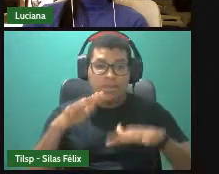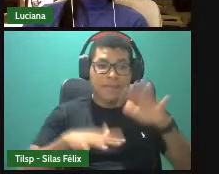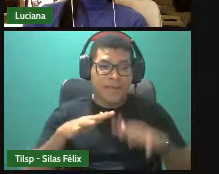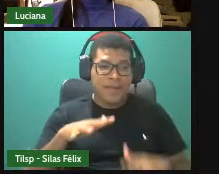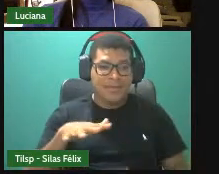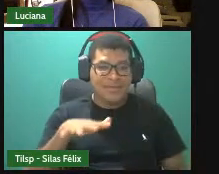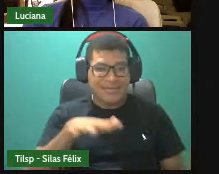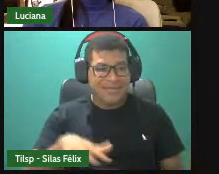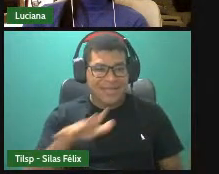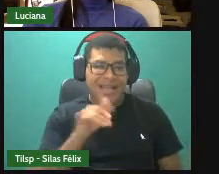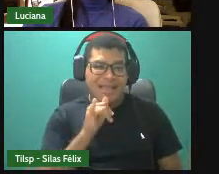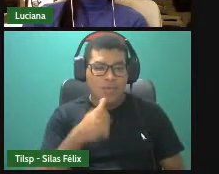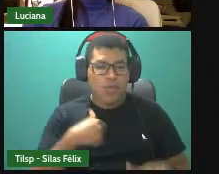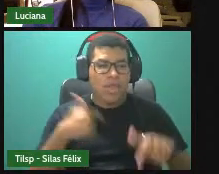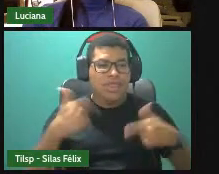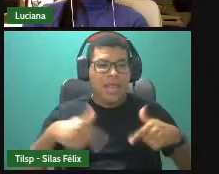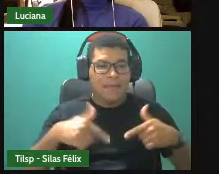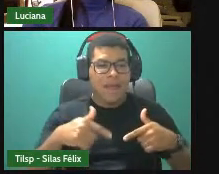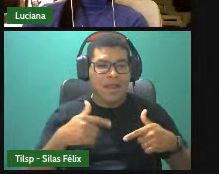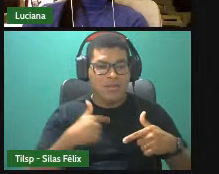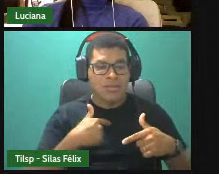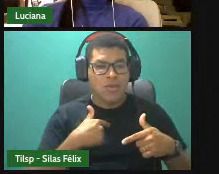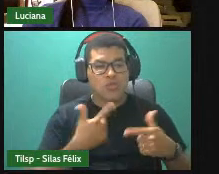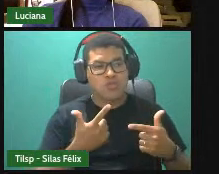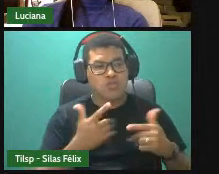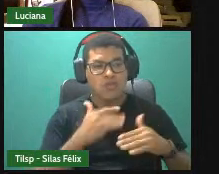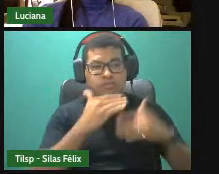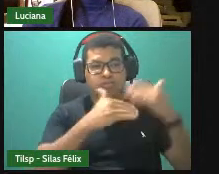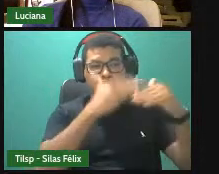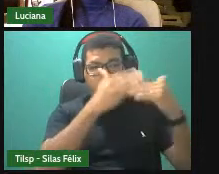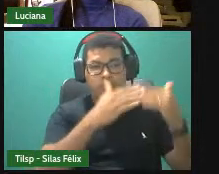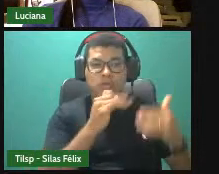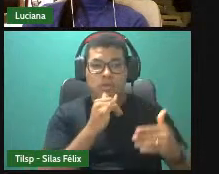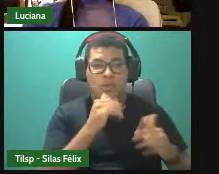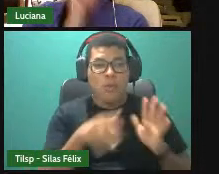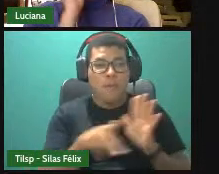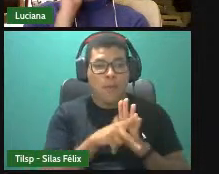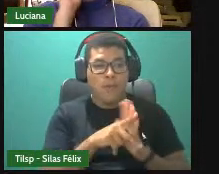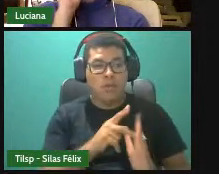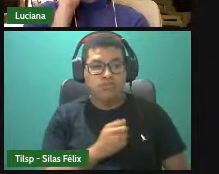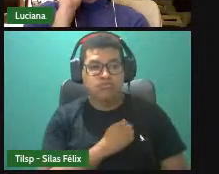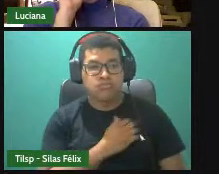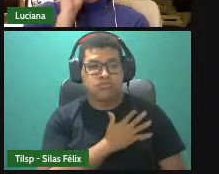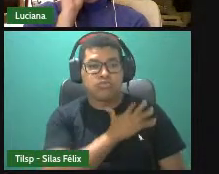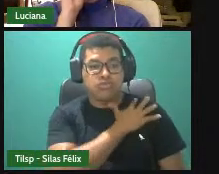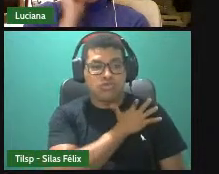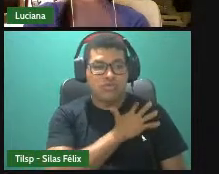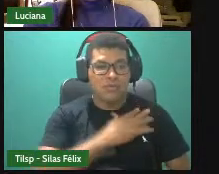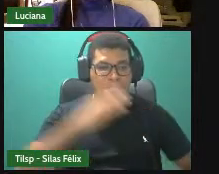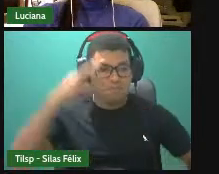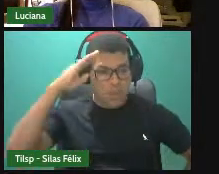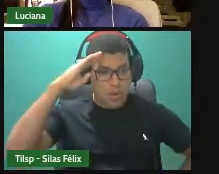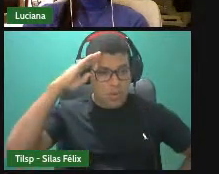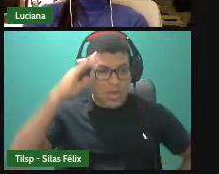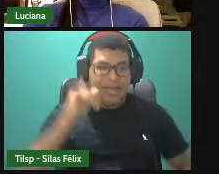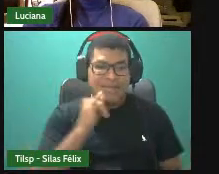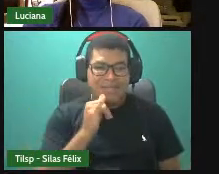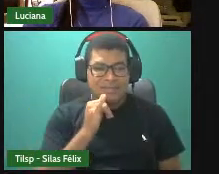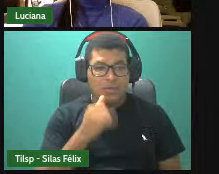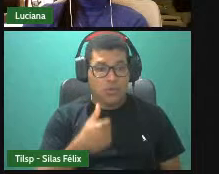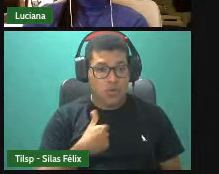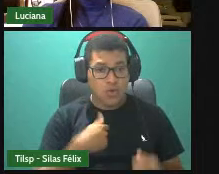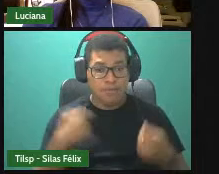ok? Cito já, como por exemplo, as carreiras militares, onde para você galgar,